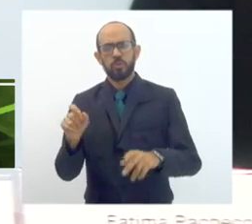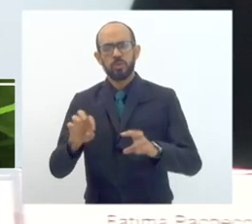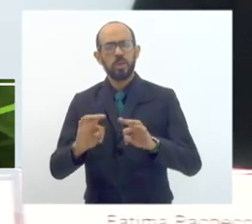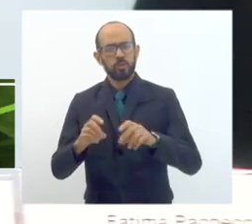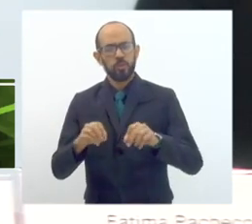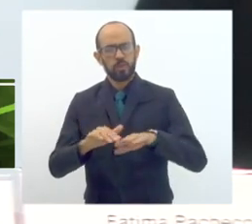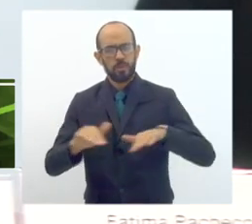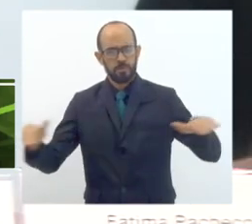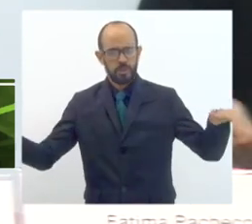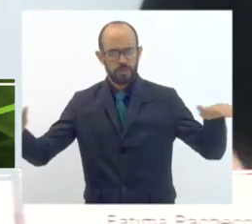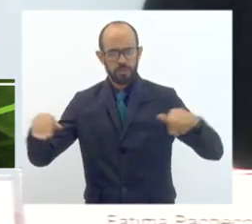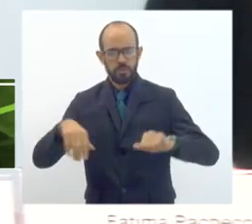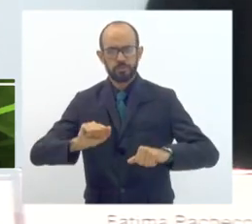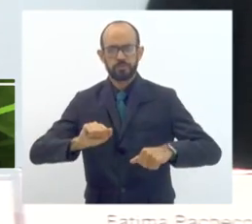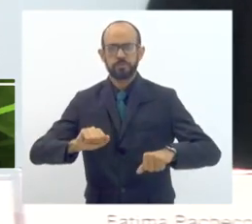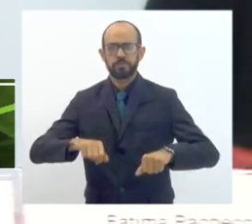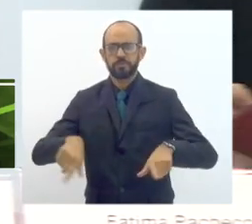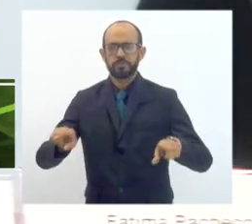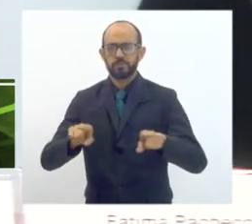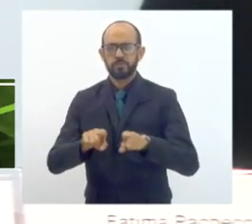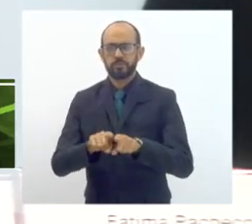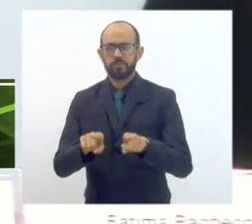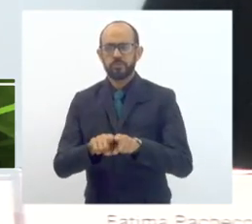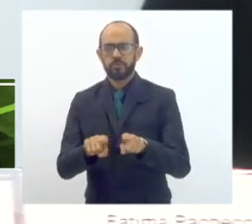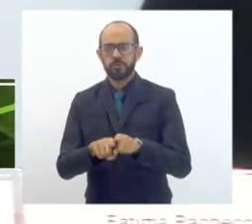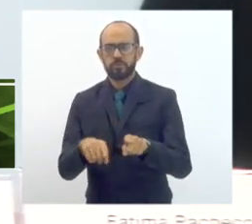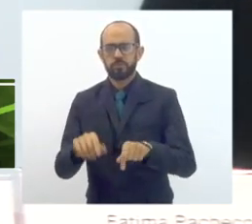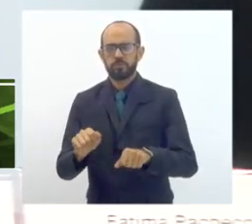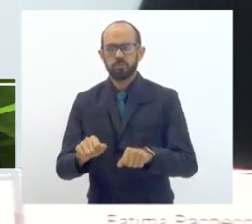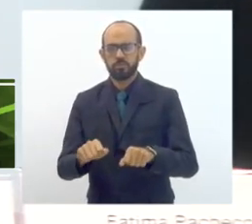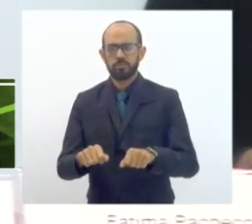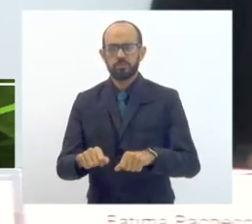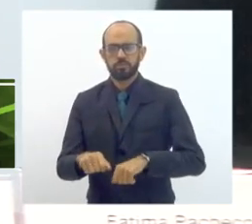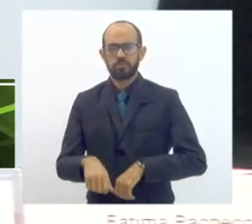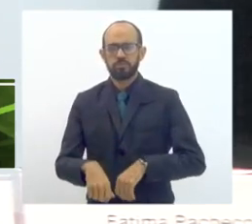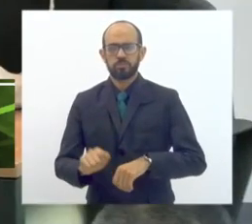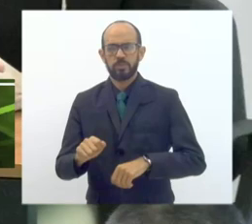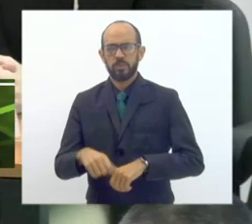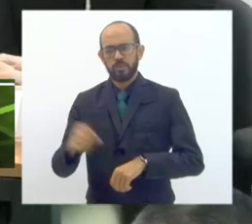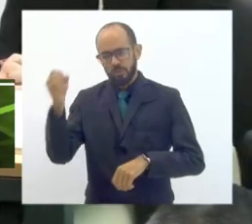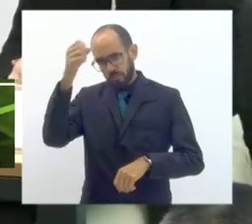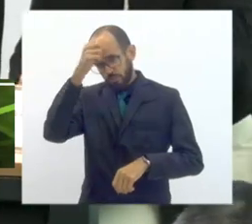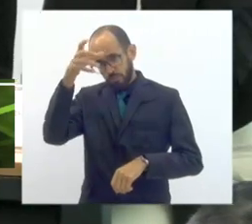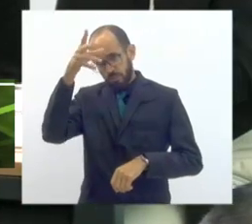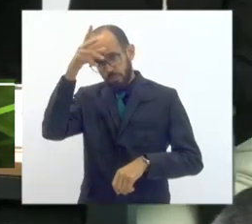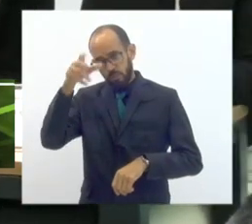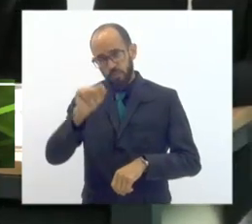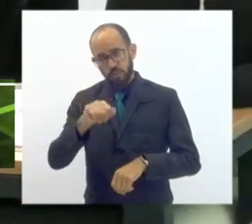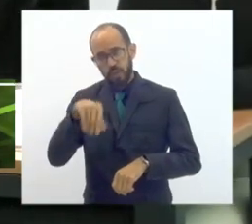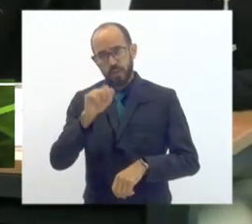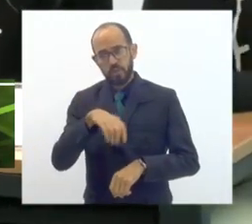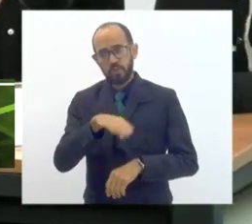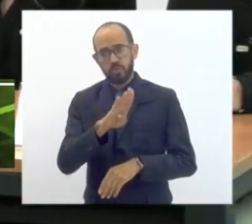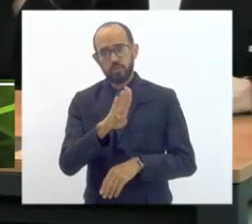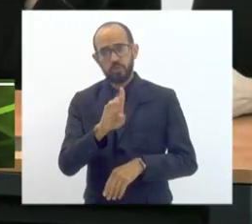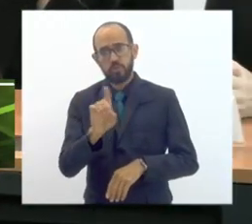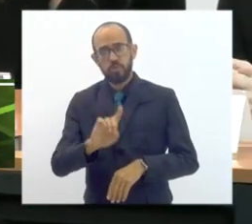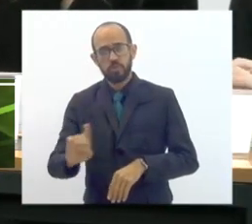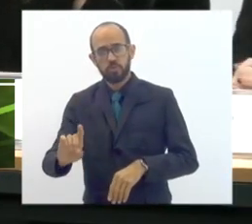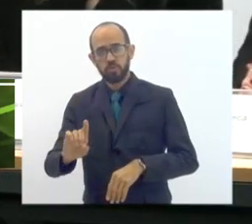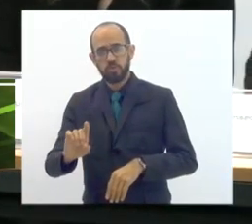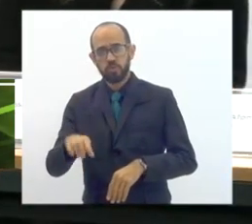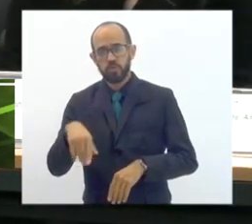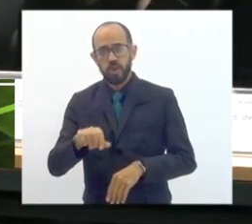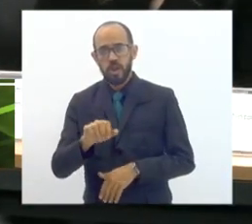mesa. Quero, ao cumprimentar o prefeito, esse grande prefeito de Búzios, Alexandre,